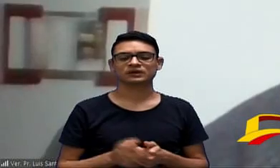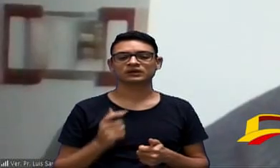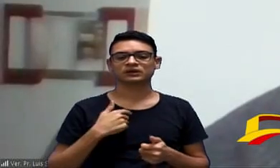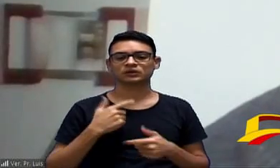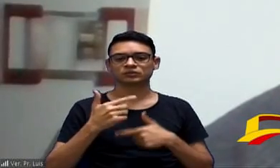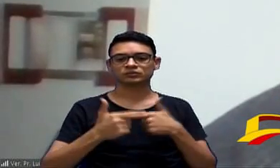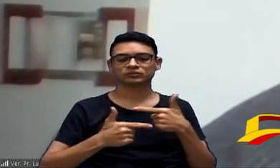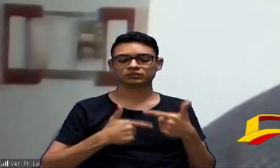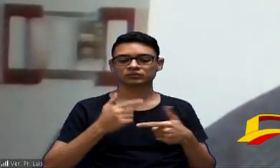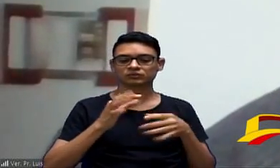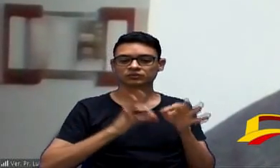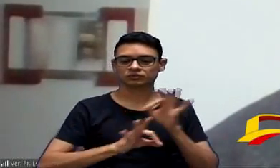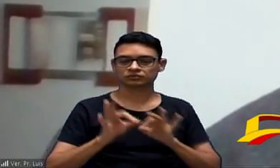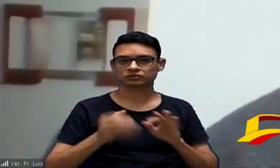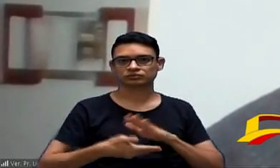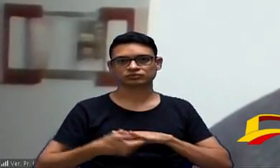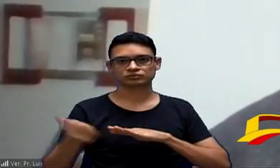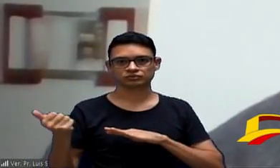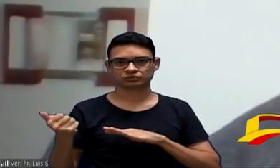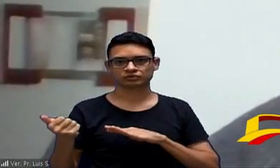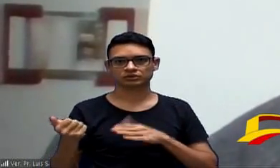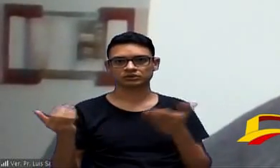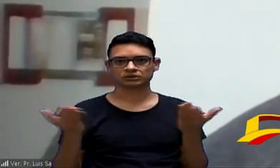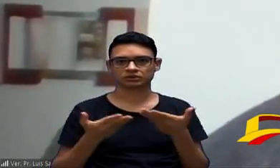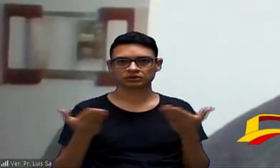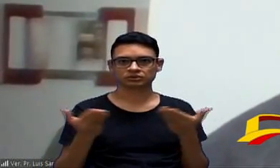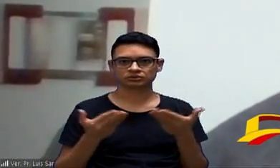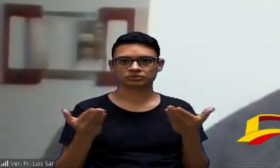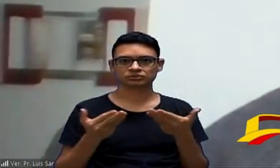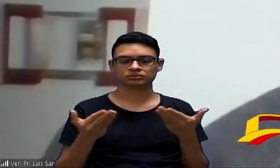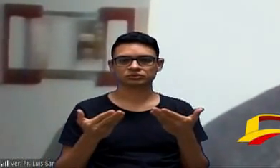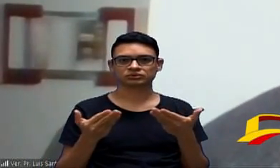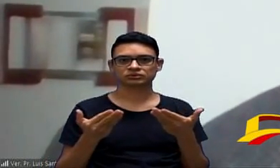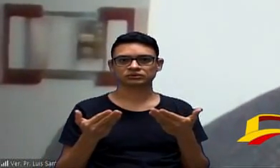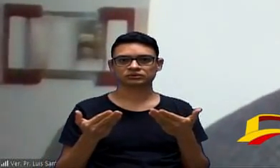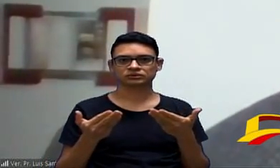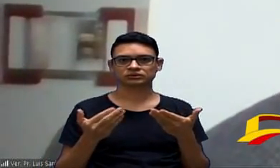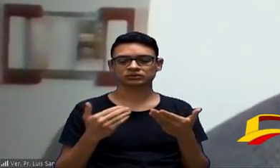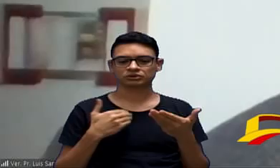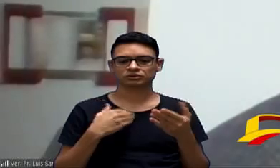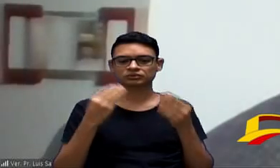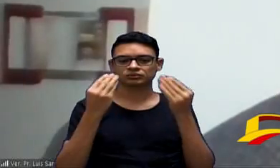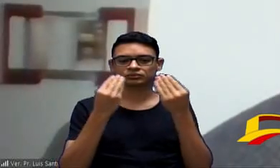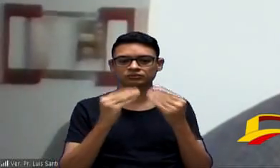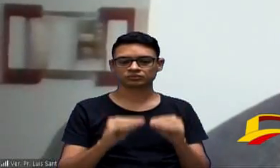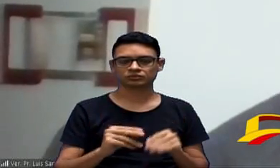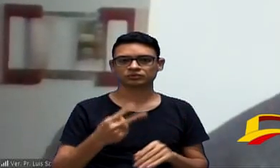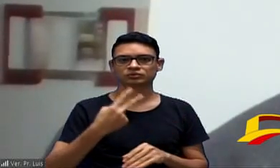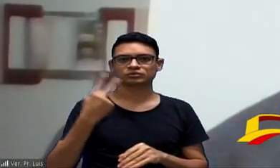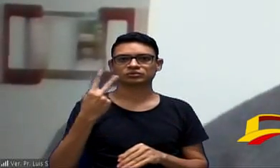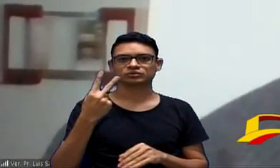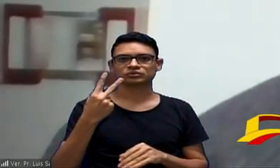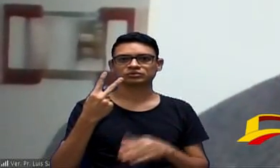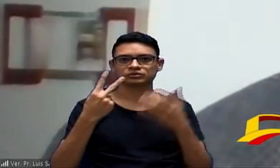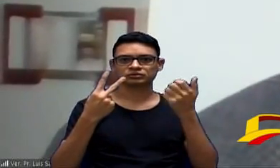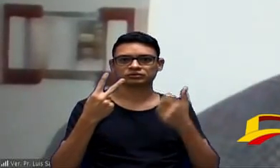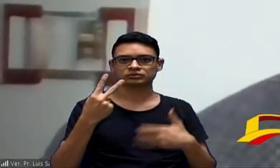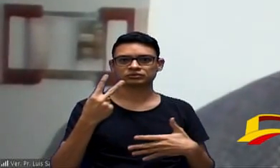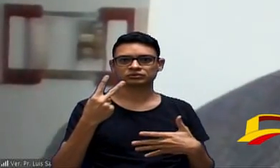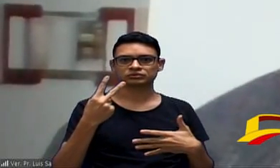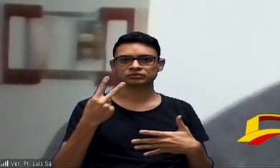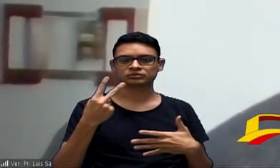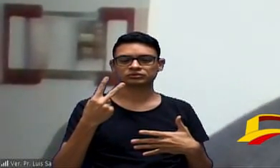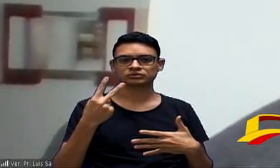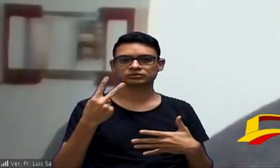retirei e agora tem dois posicionamentos aí dentro